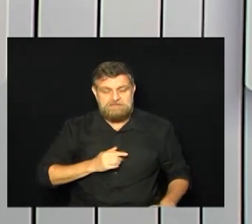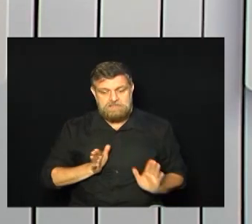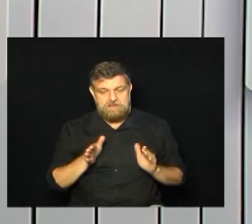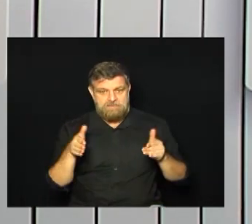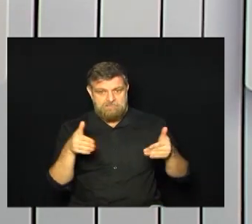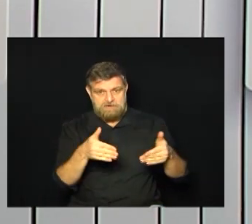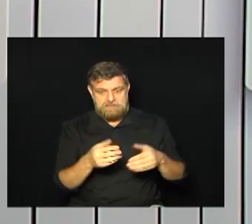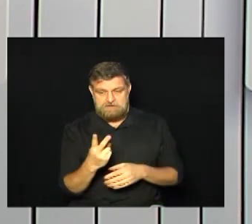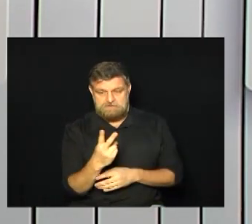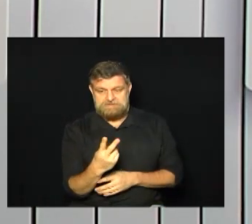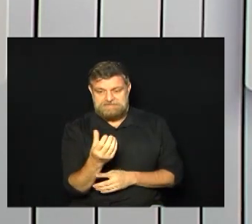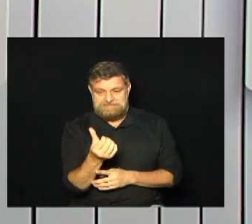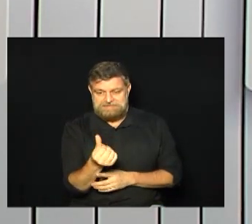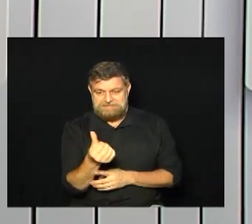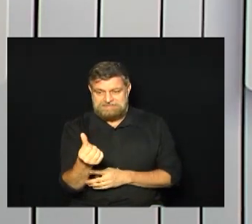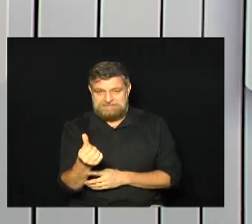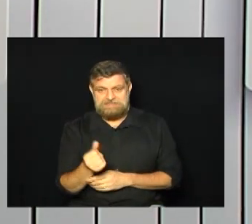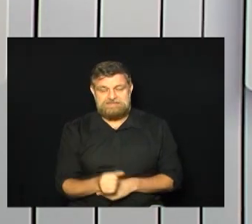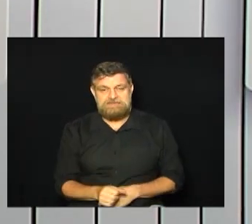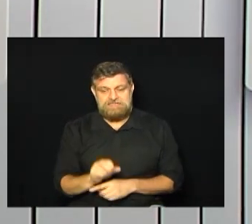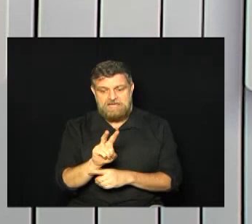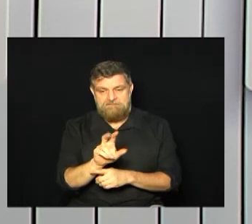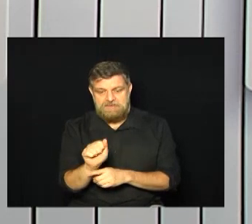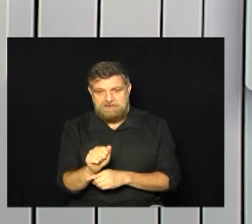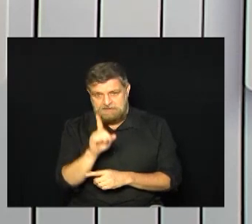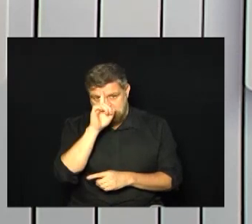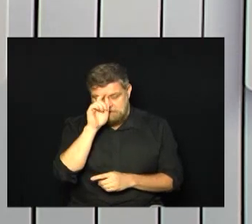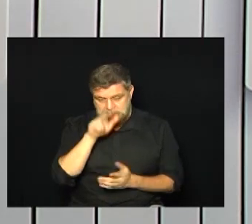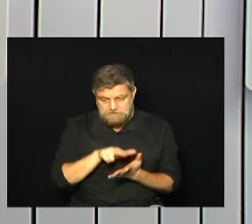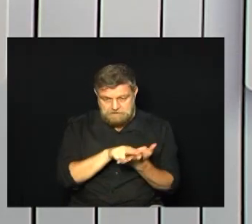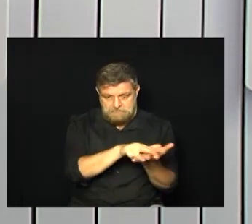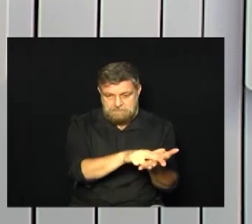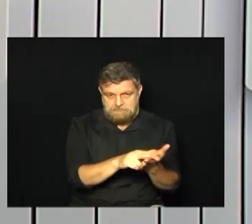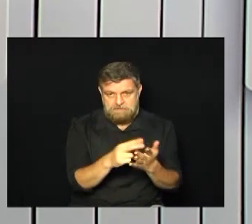exclusivos, 266 vagas em UTI,